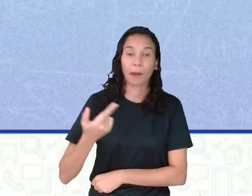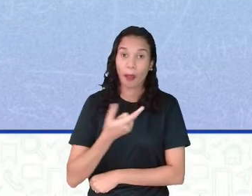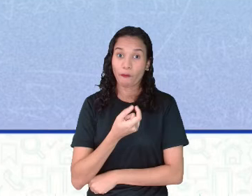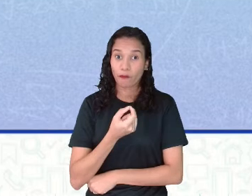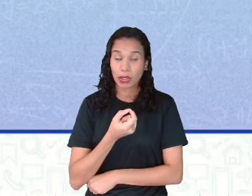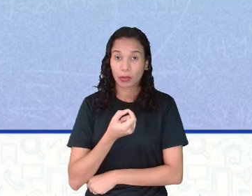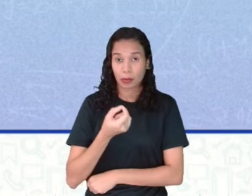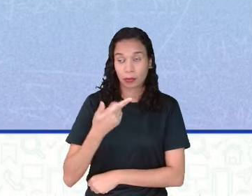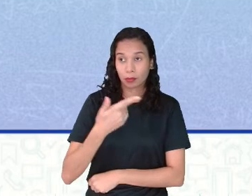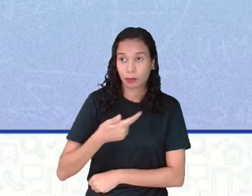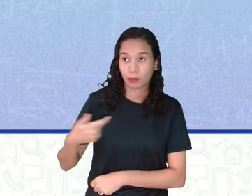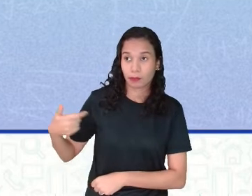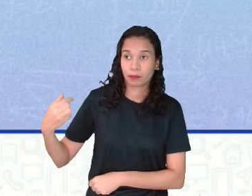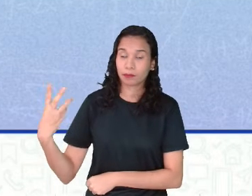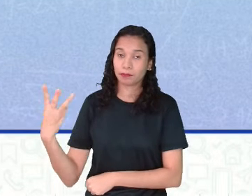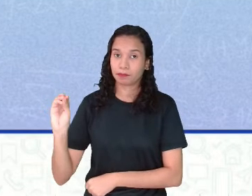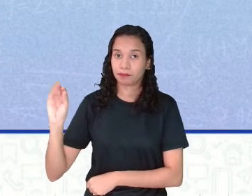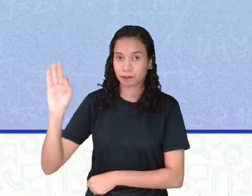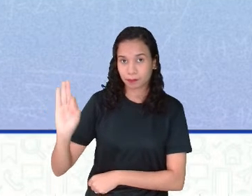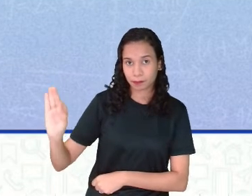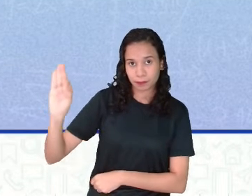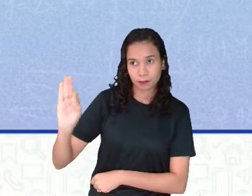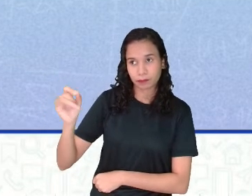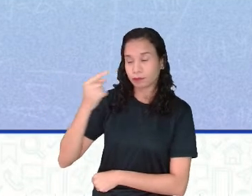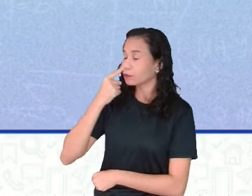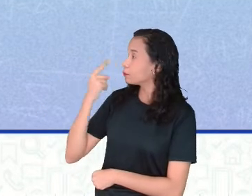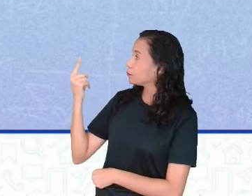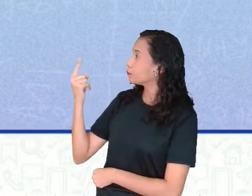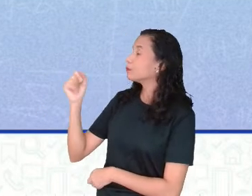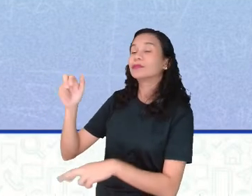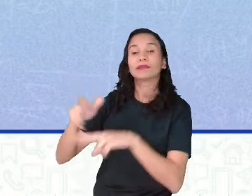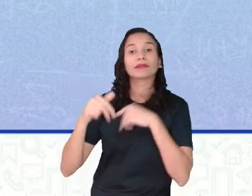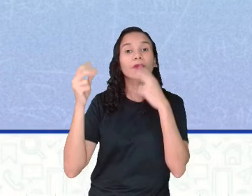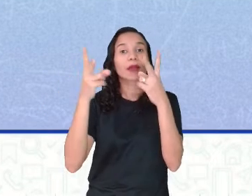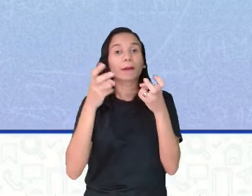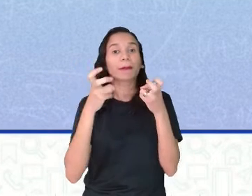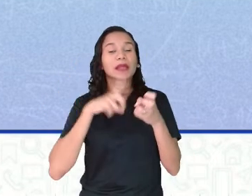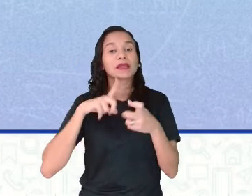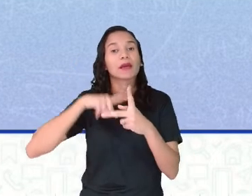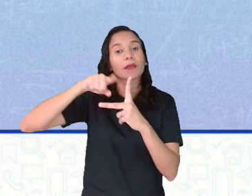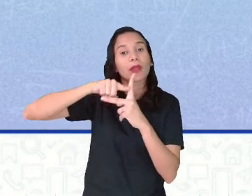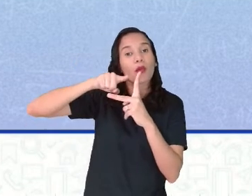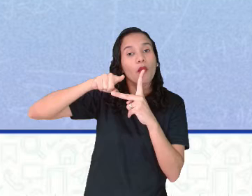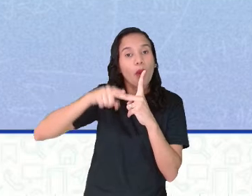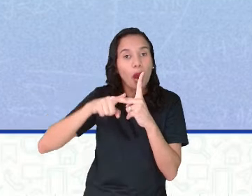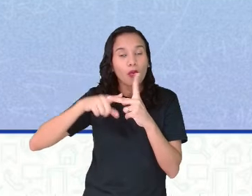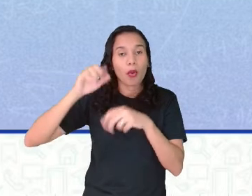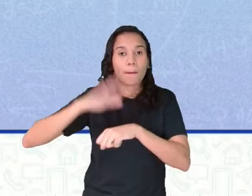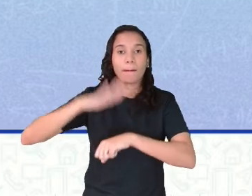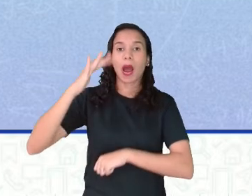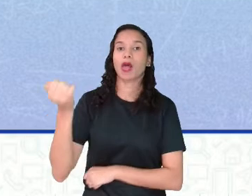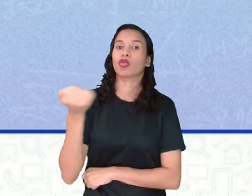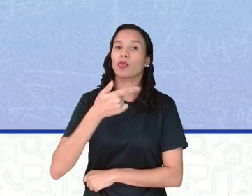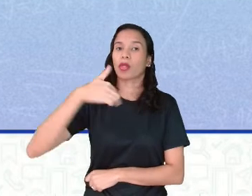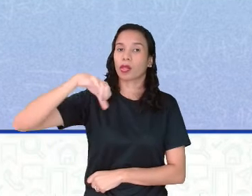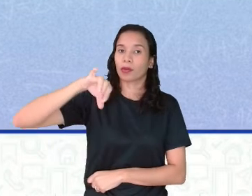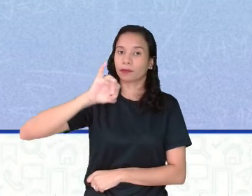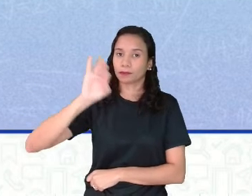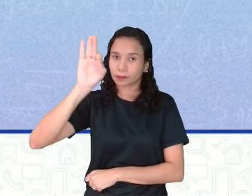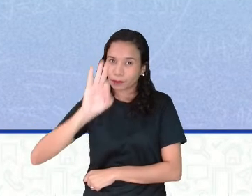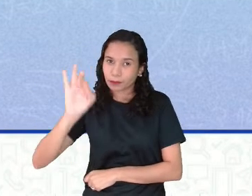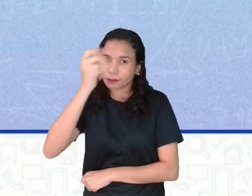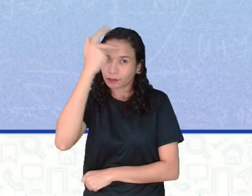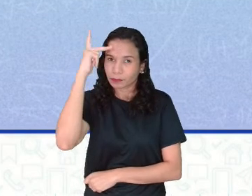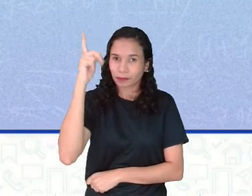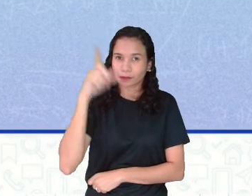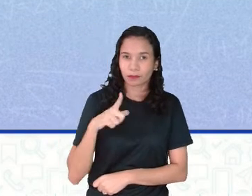exemplo, e esse aqui mede 30 graus. Então, tá vendo que eu tenho um ângulo aqui maior que 90 graus? Quando eu tenho